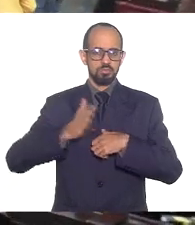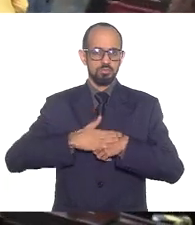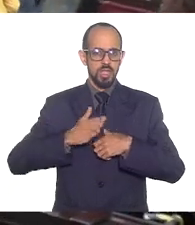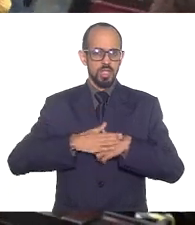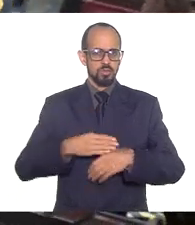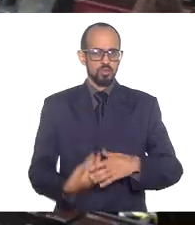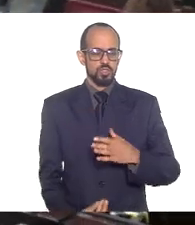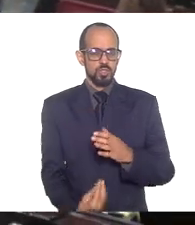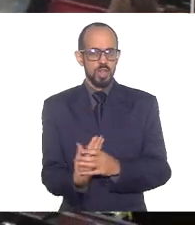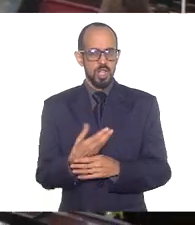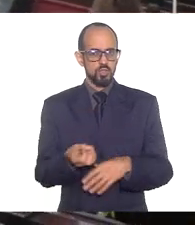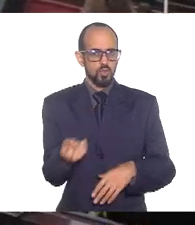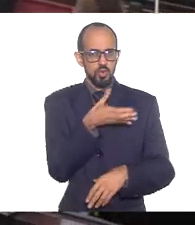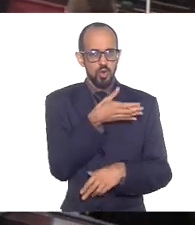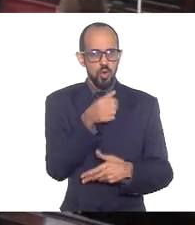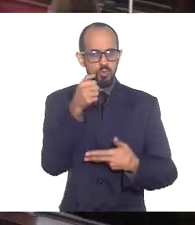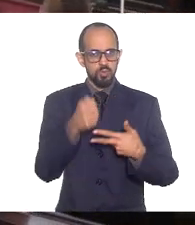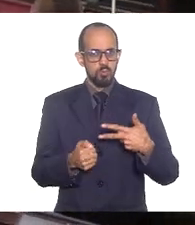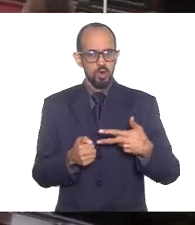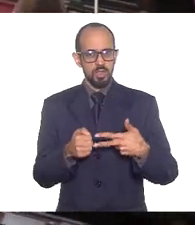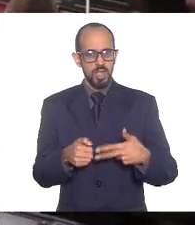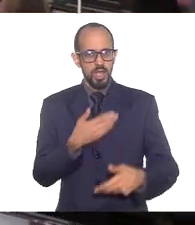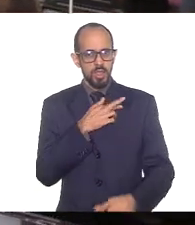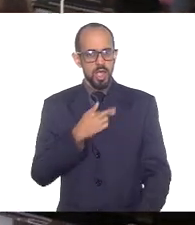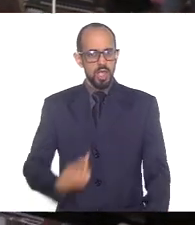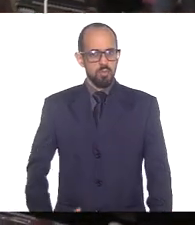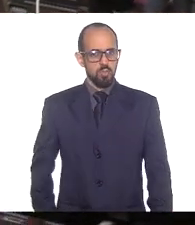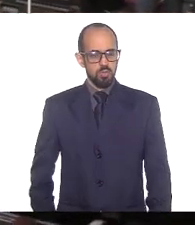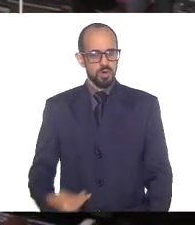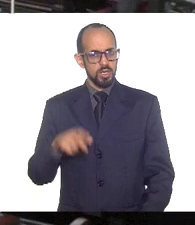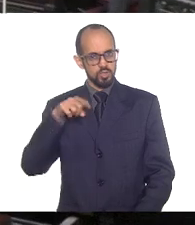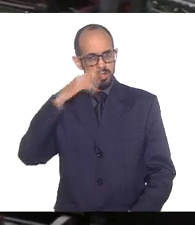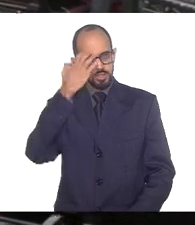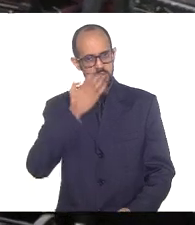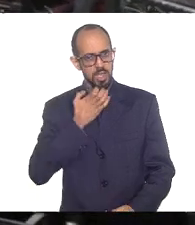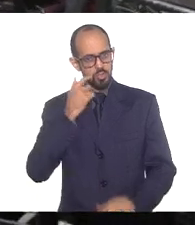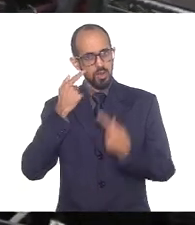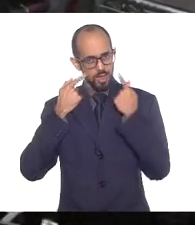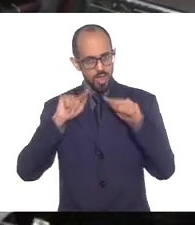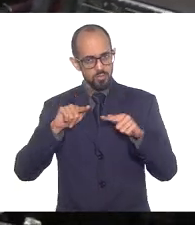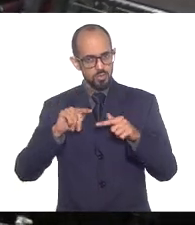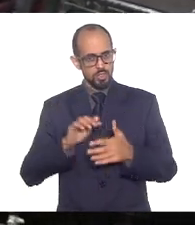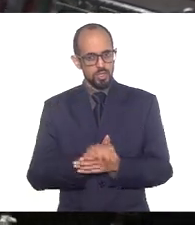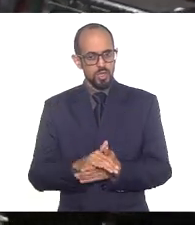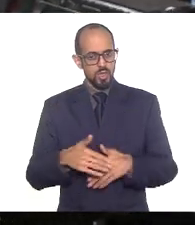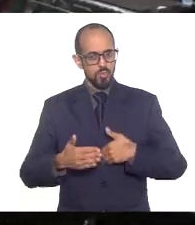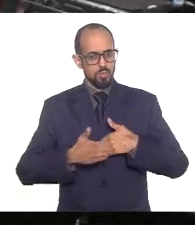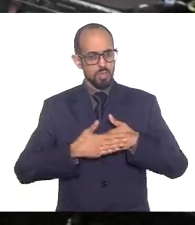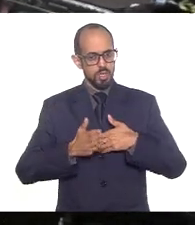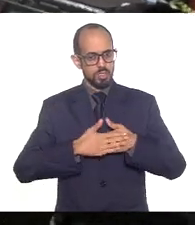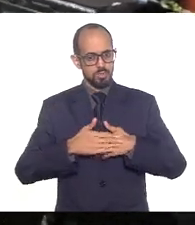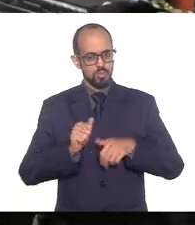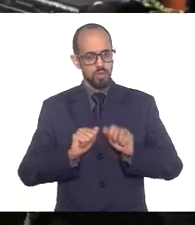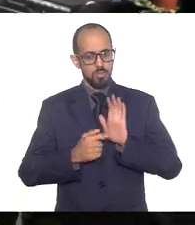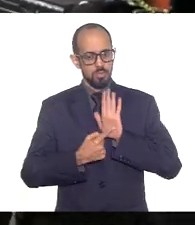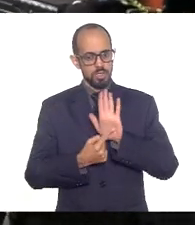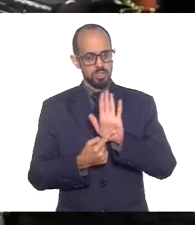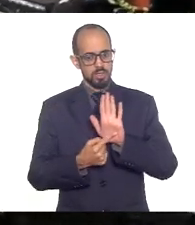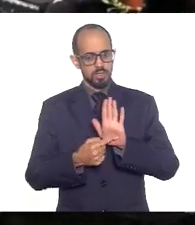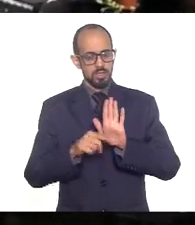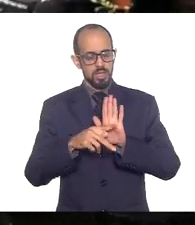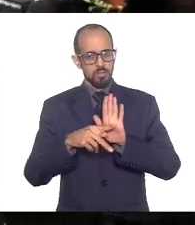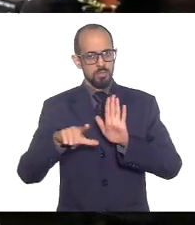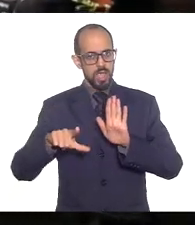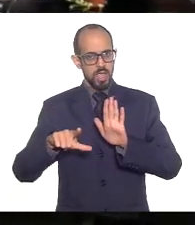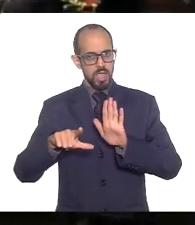um novo poder da República isso é muito sério isso é muito grave eu lembro apresentei um projeto de